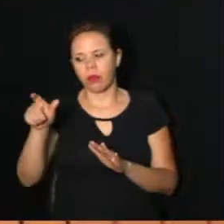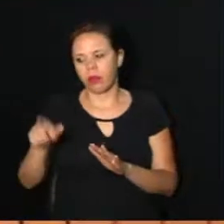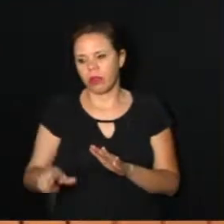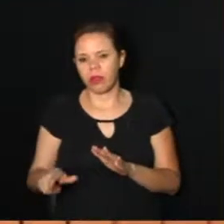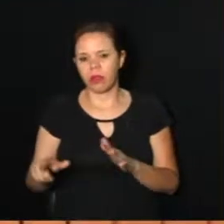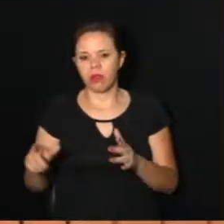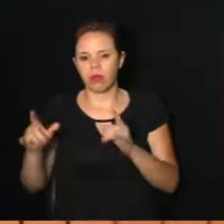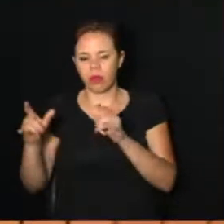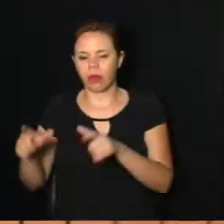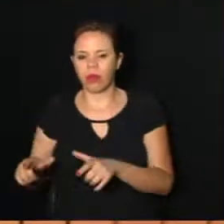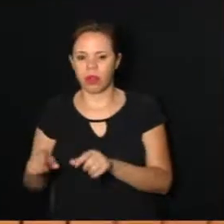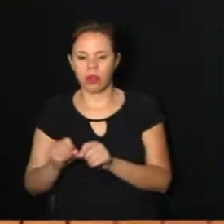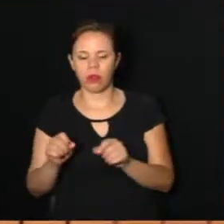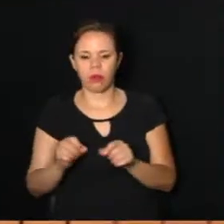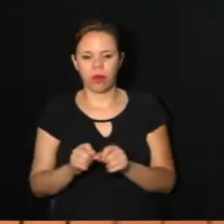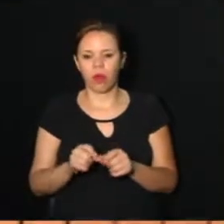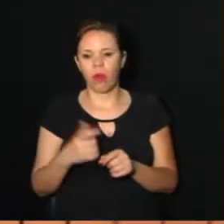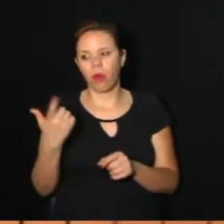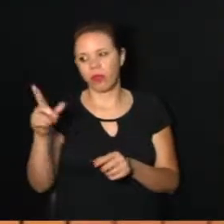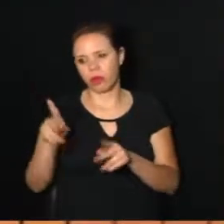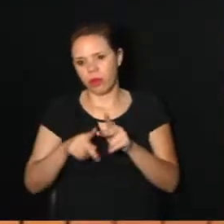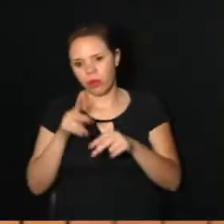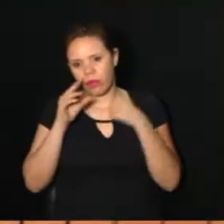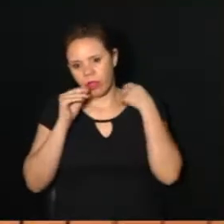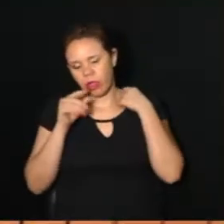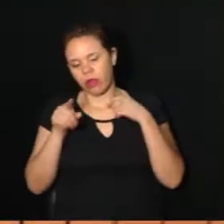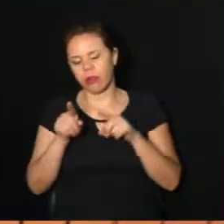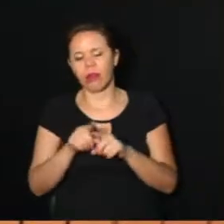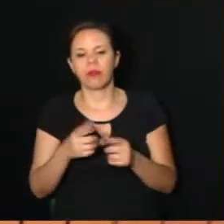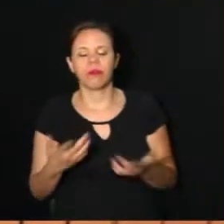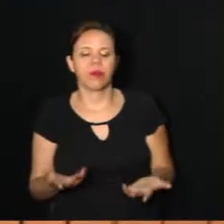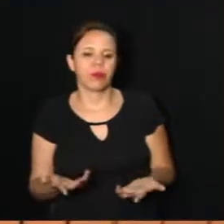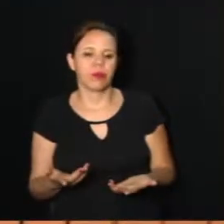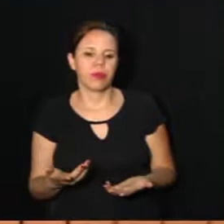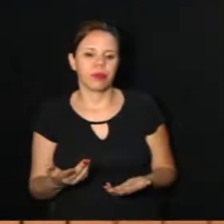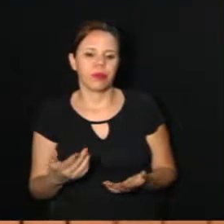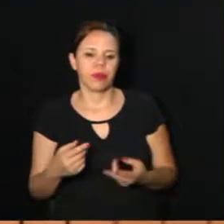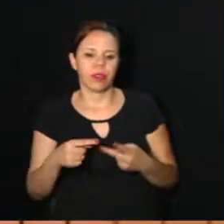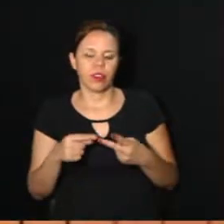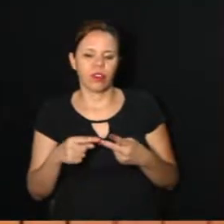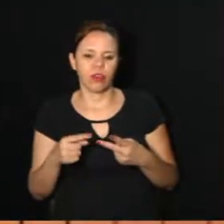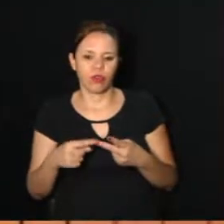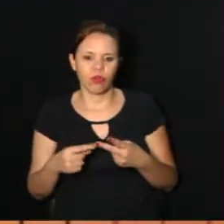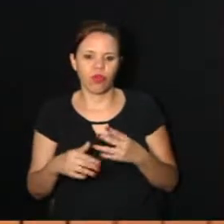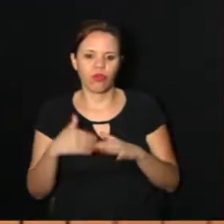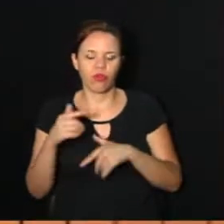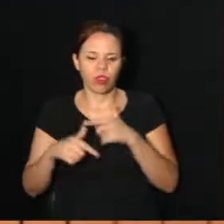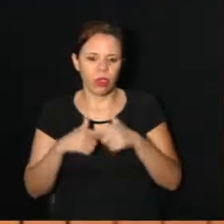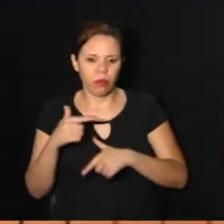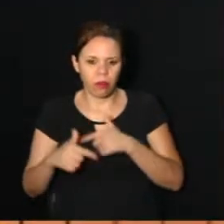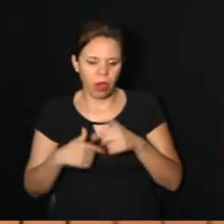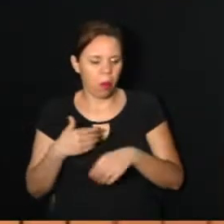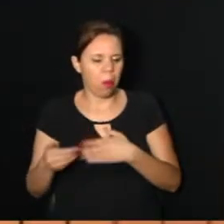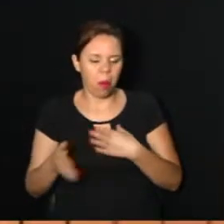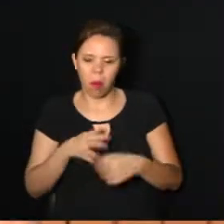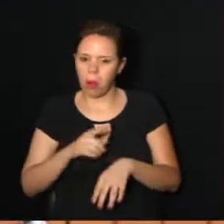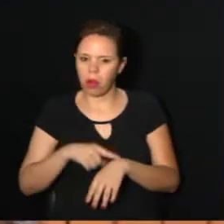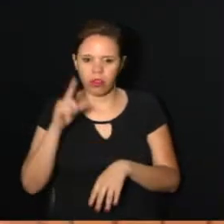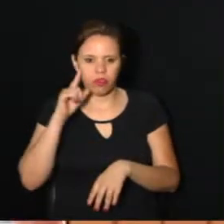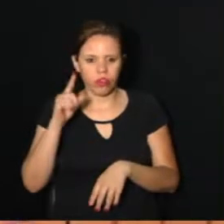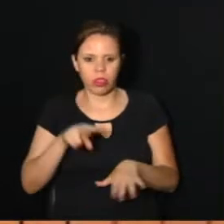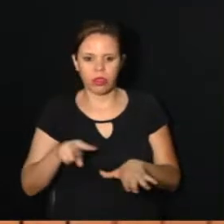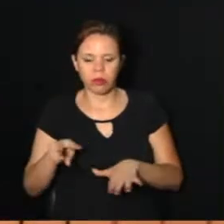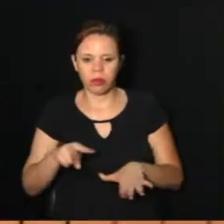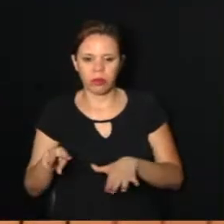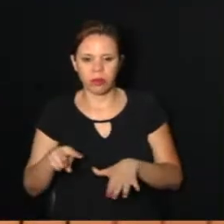de terceiros consensuais. Inciso 2º, desenvolver atividade econômica em qualquer horário ou dia da semana, evidentemente